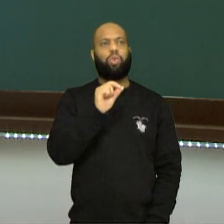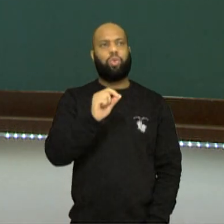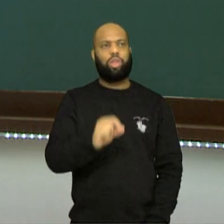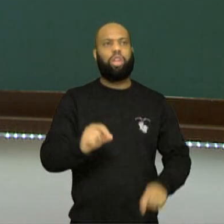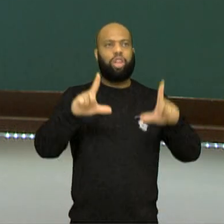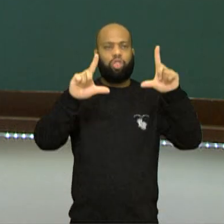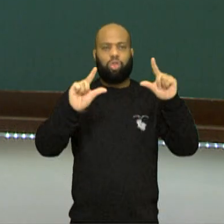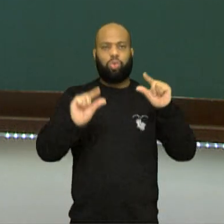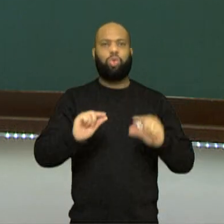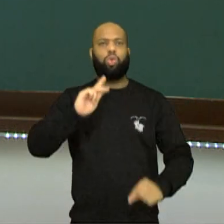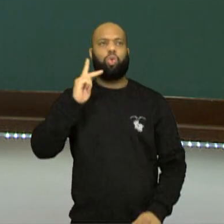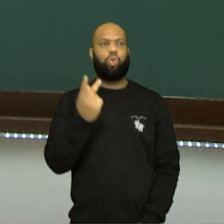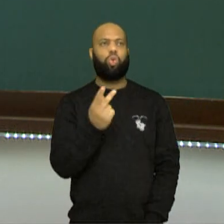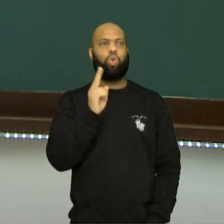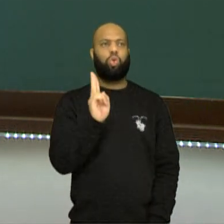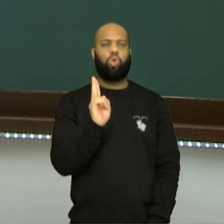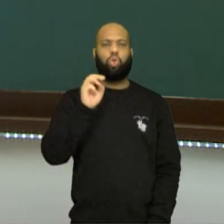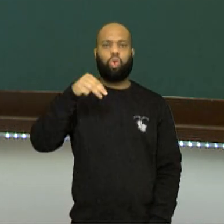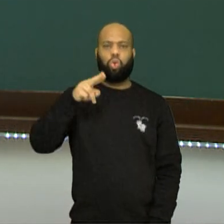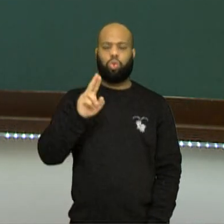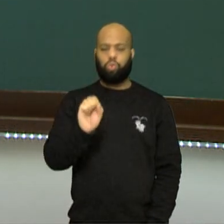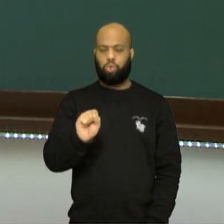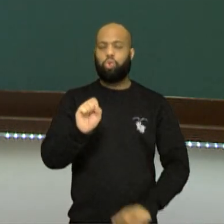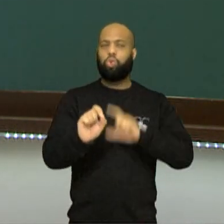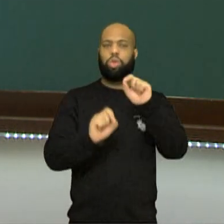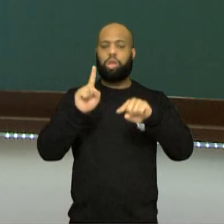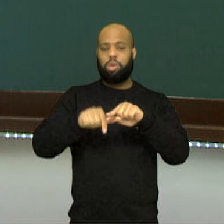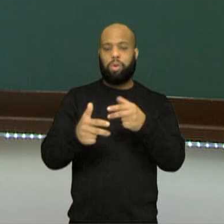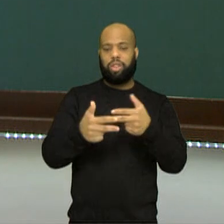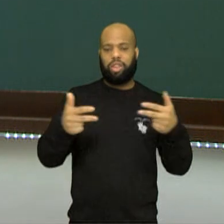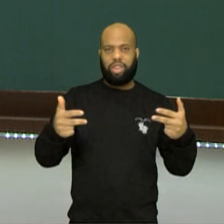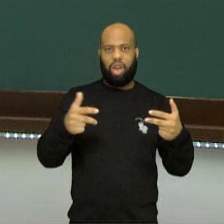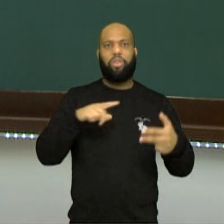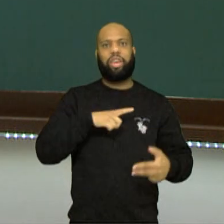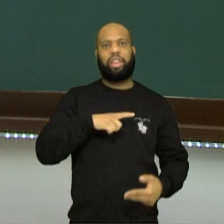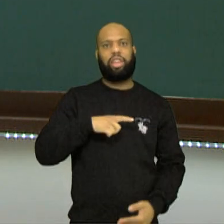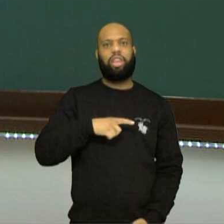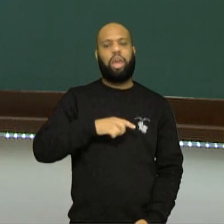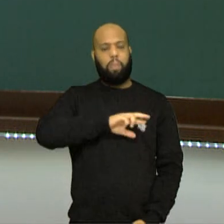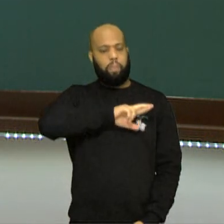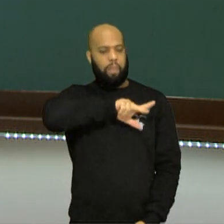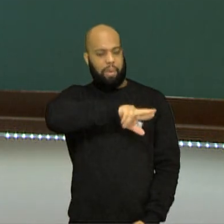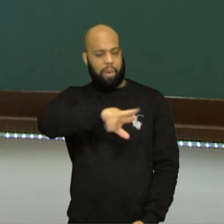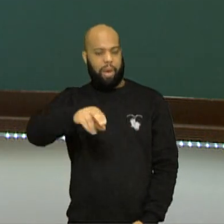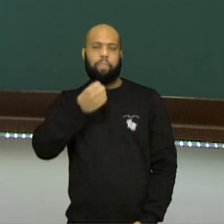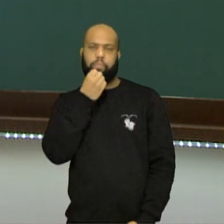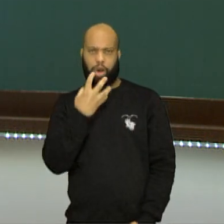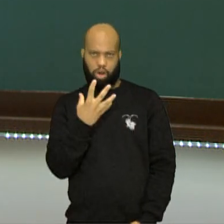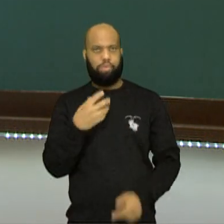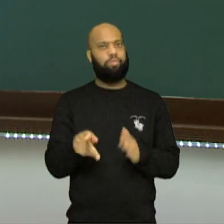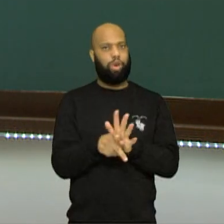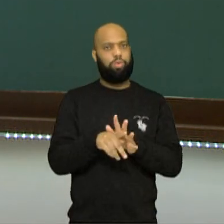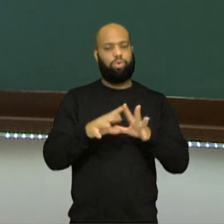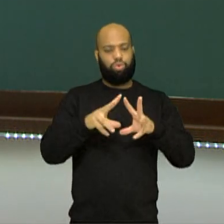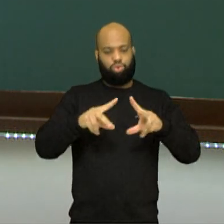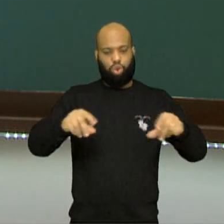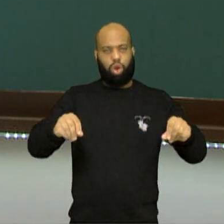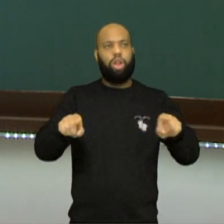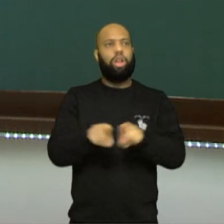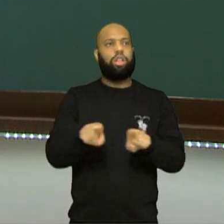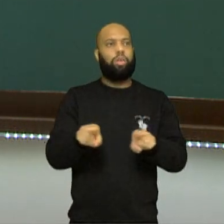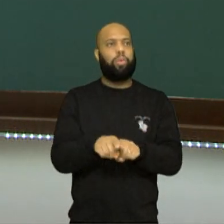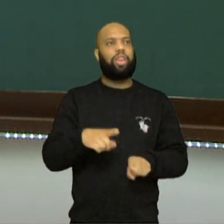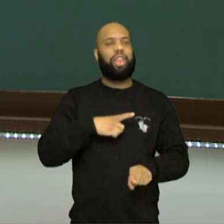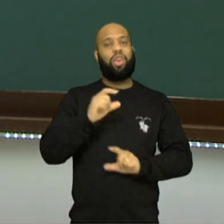material que vai deixar esse solo mais enriquecido. Além de prejudicar diversos seres vivos que vivem naquele local.